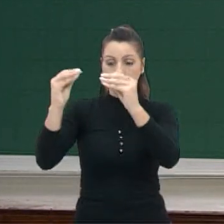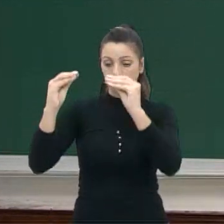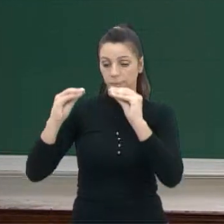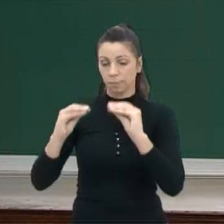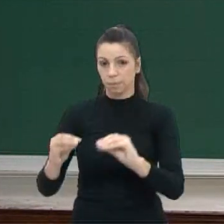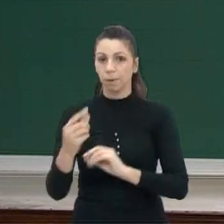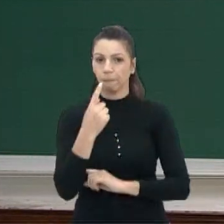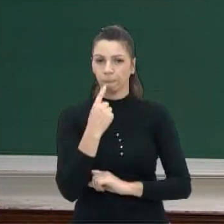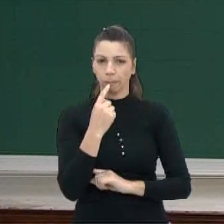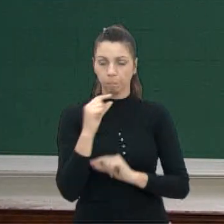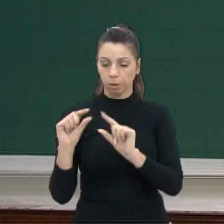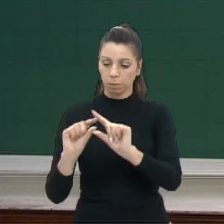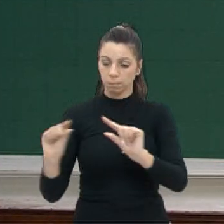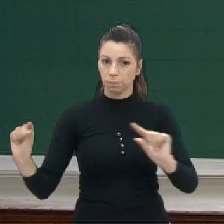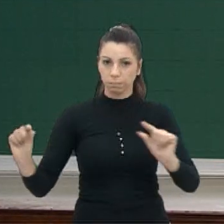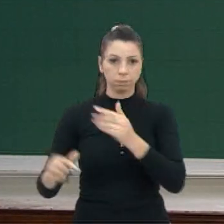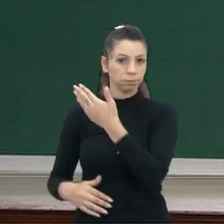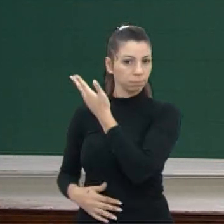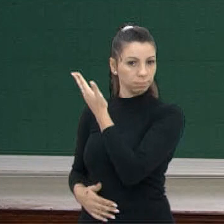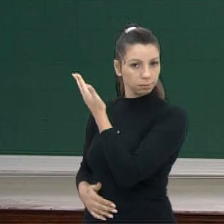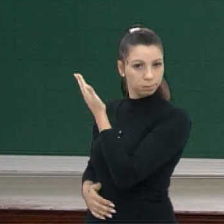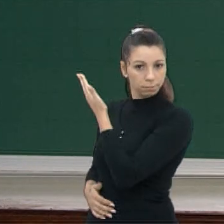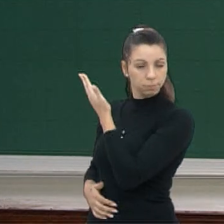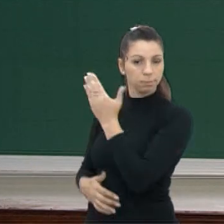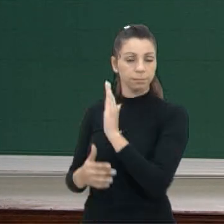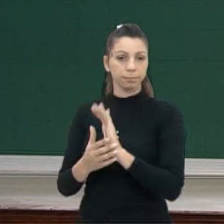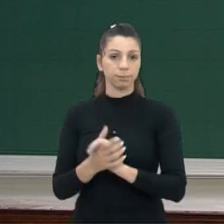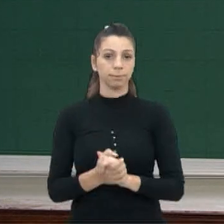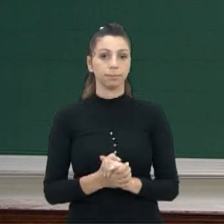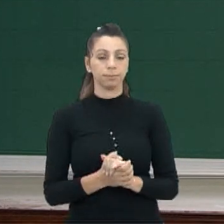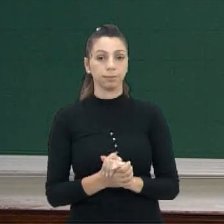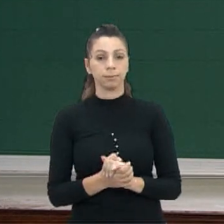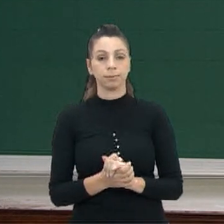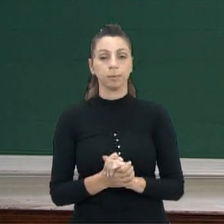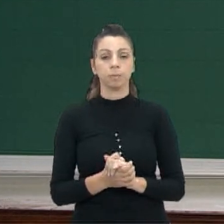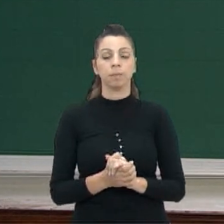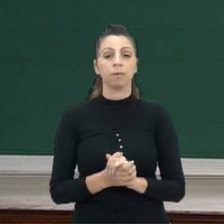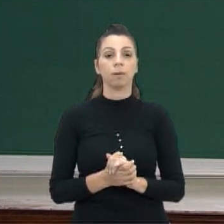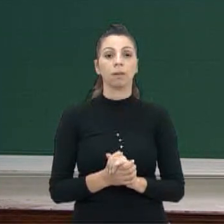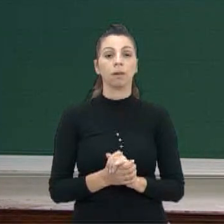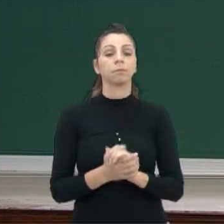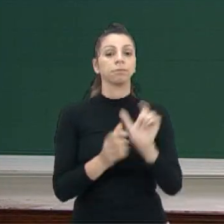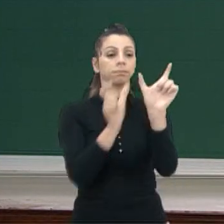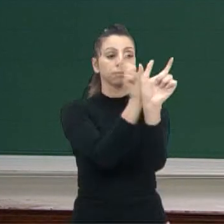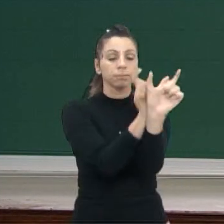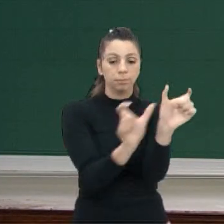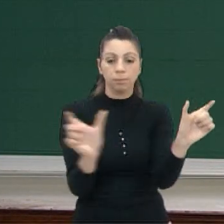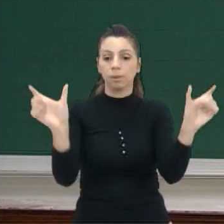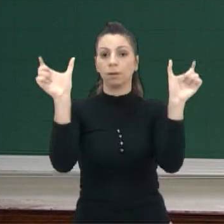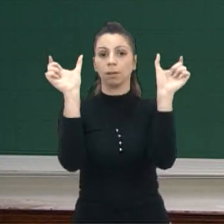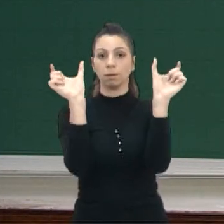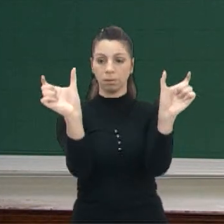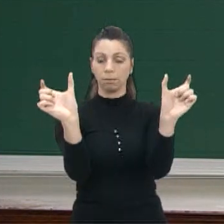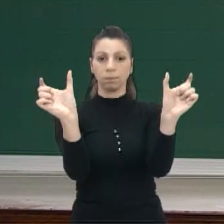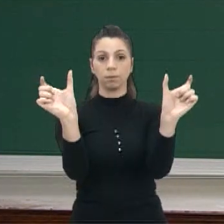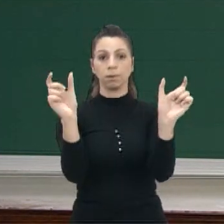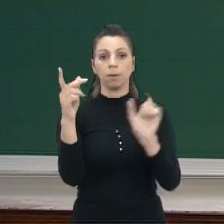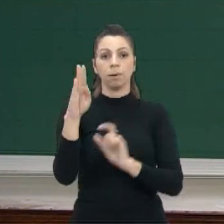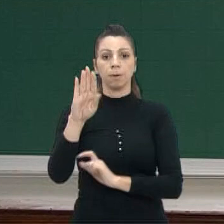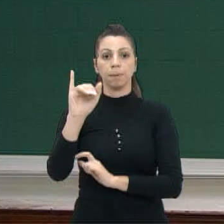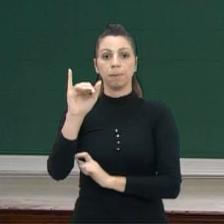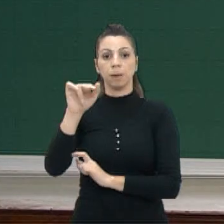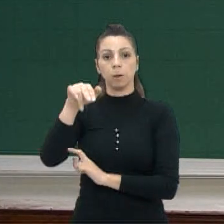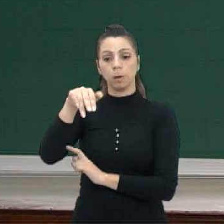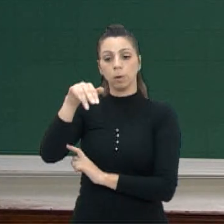repetir o 4mn. Essa expressão vai resultar um binômio, porque eu não consigo juntar aqueles termos que não são semelhantes. Tá